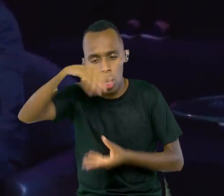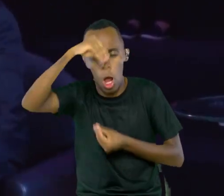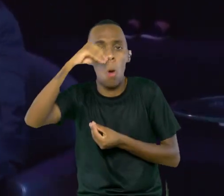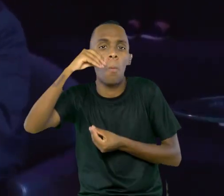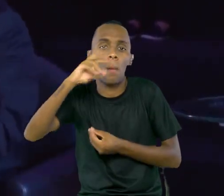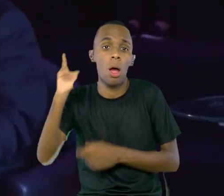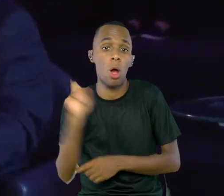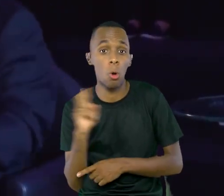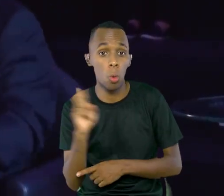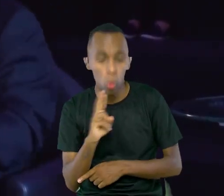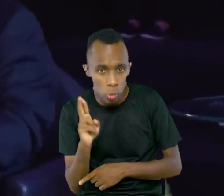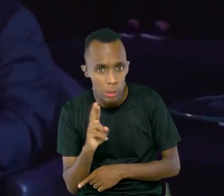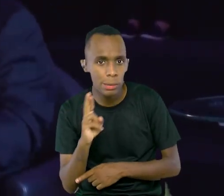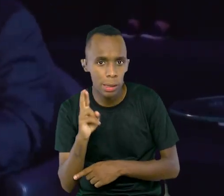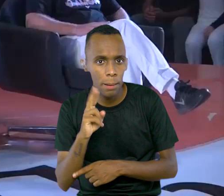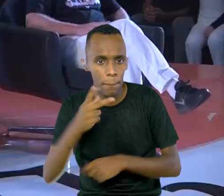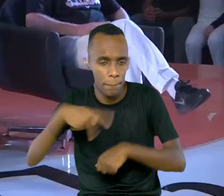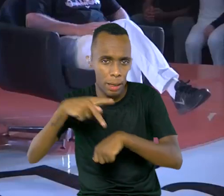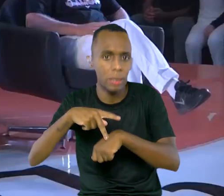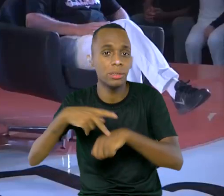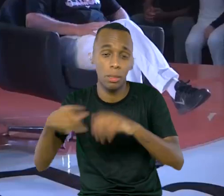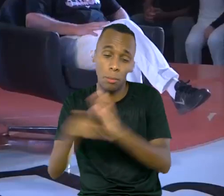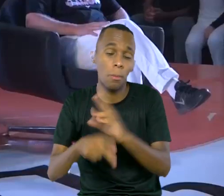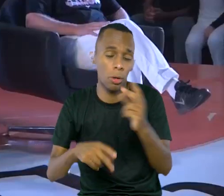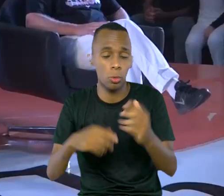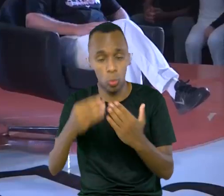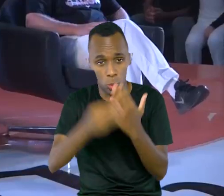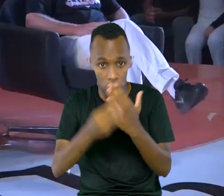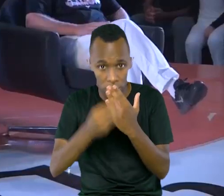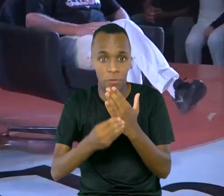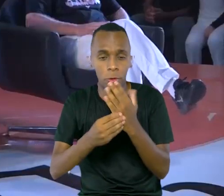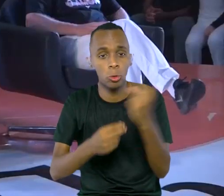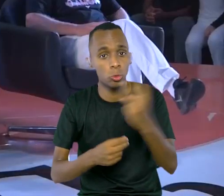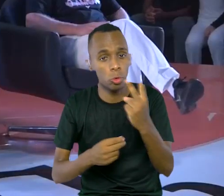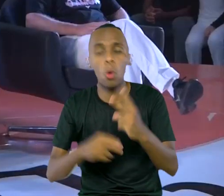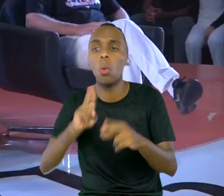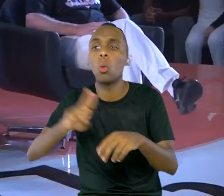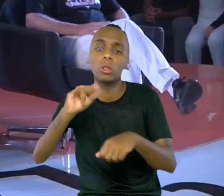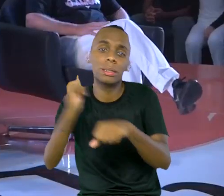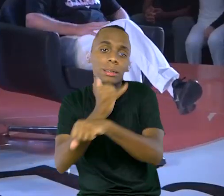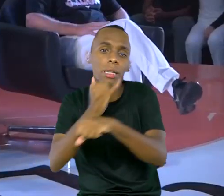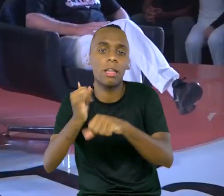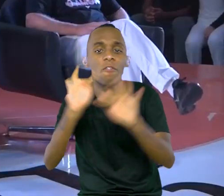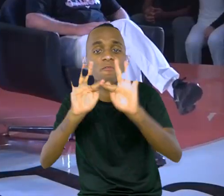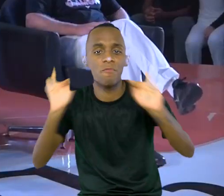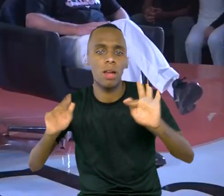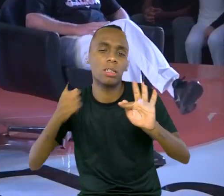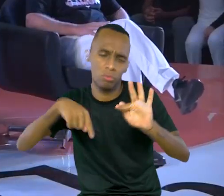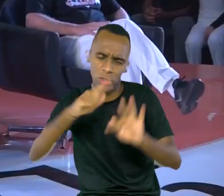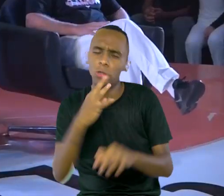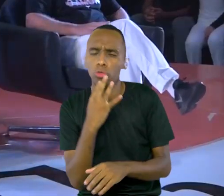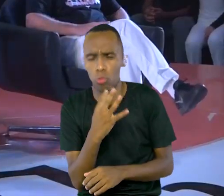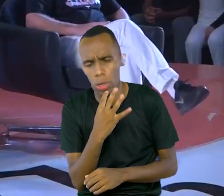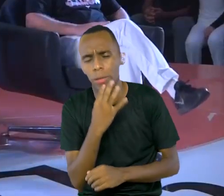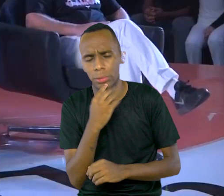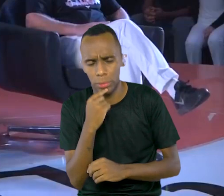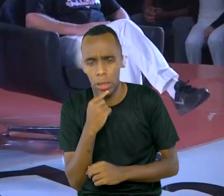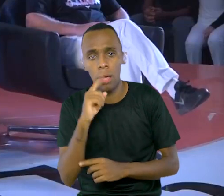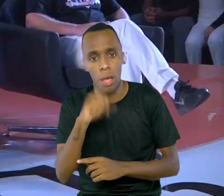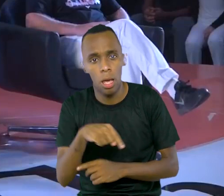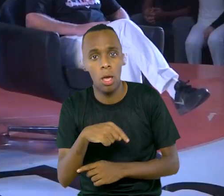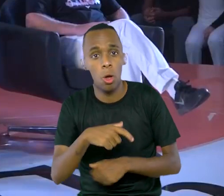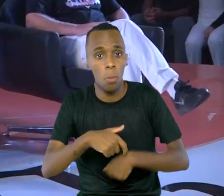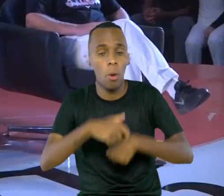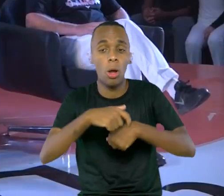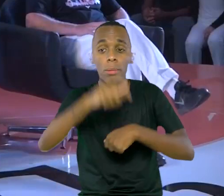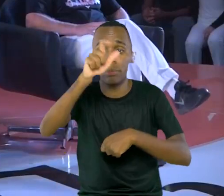a alma russa. É no Irmãos Karamazov que Dostoiévski usa uma frase que você